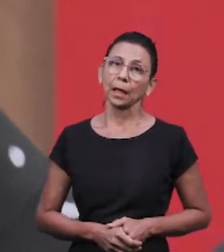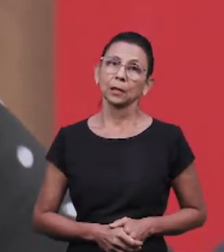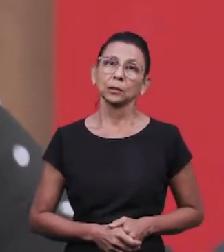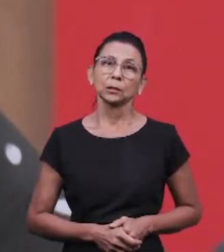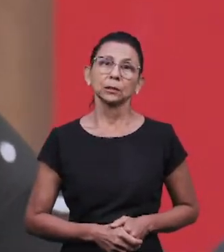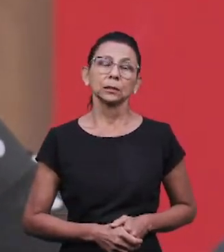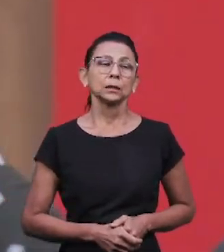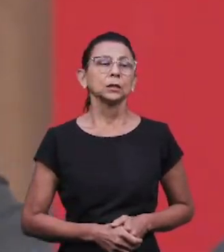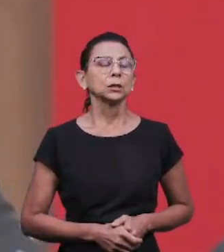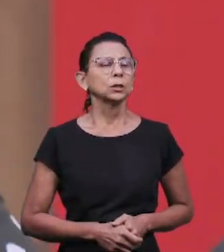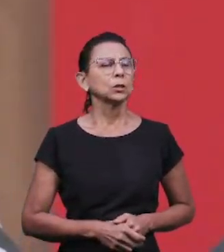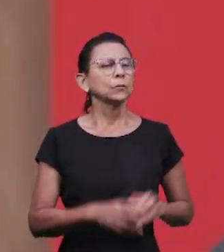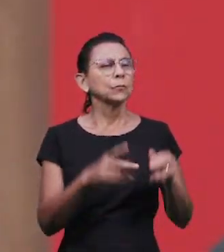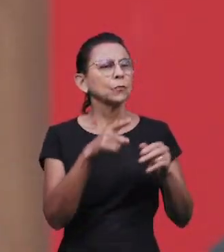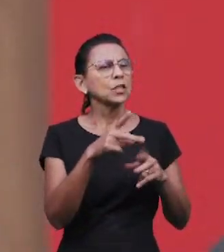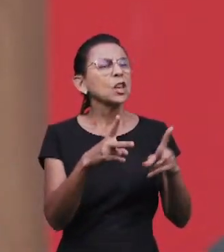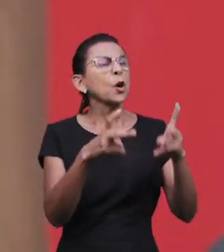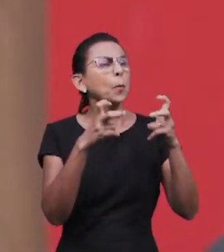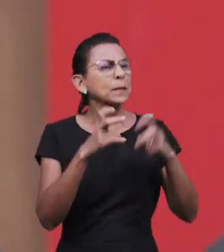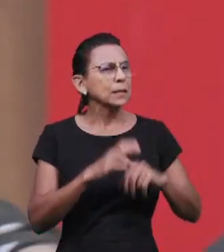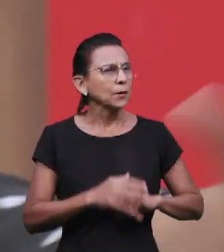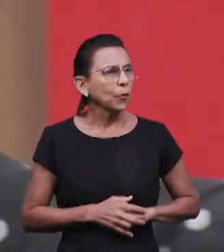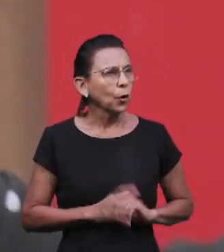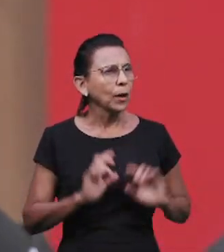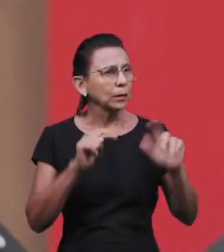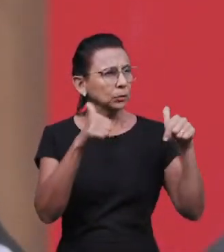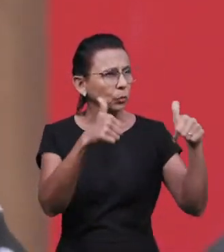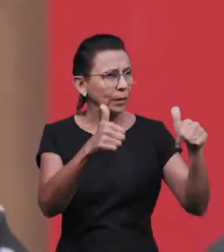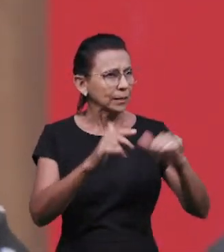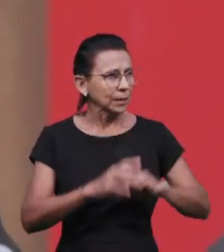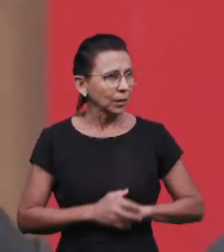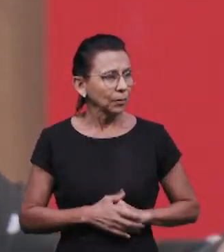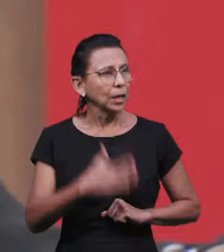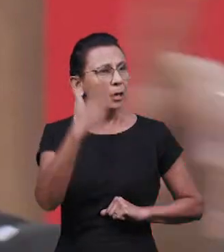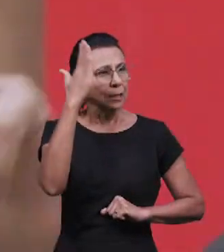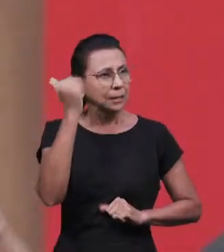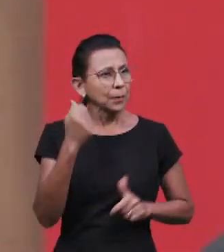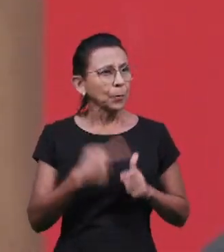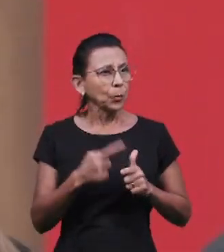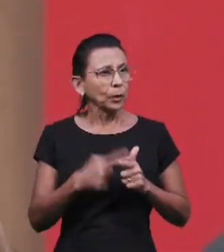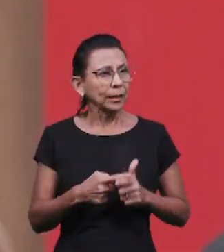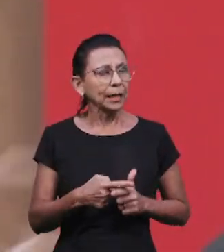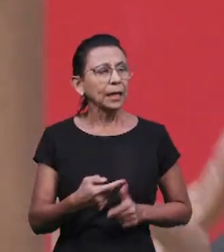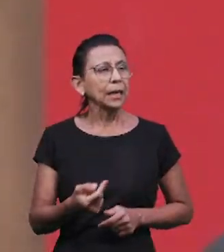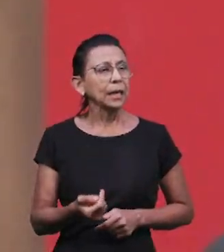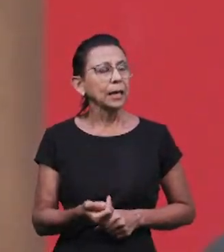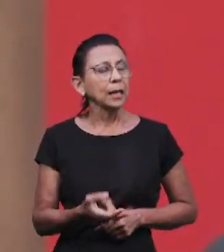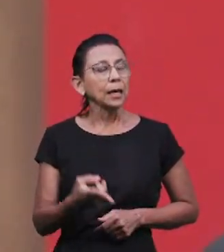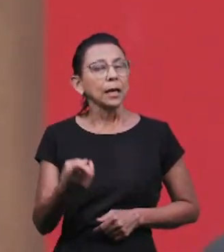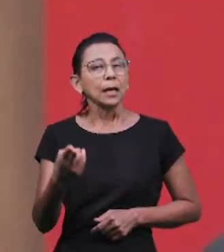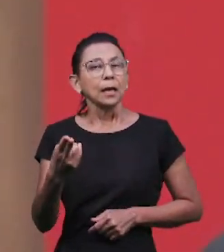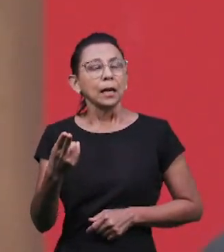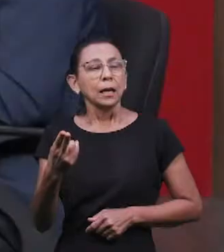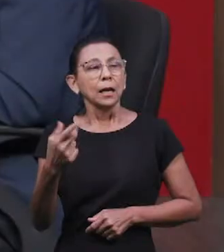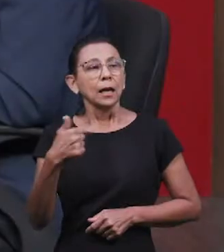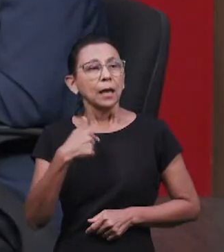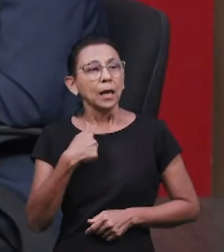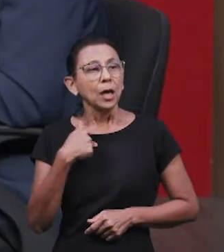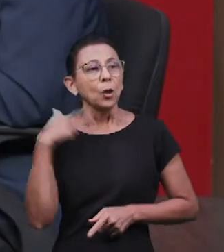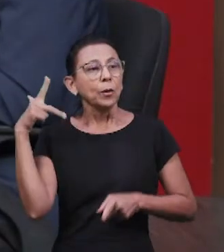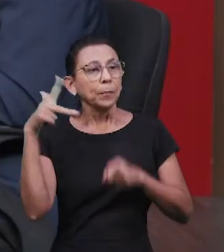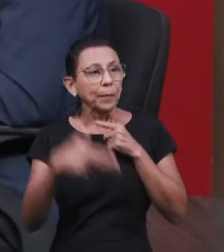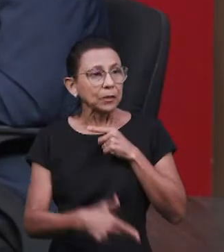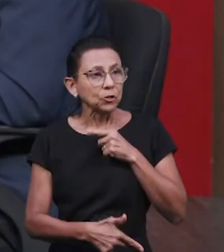que eu não deixei? Isso não está sendo cumprido. Isso é da parte prática. E agora vamos para na parte espiritual. Então já